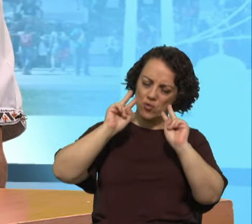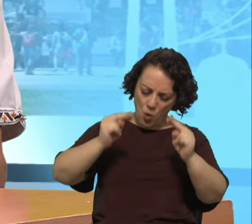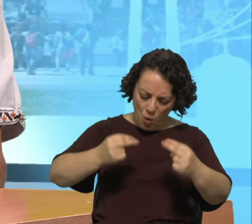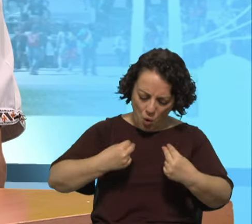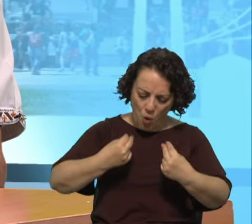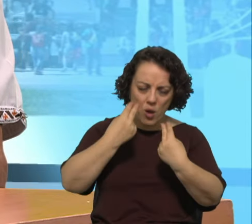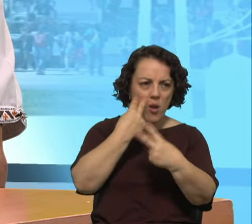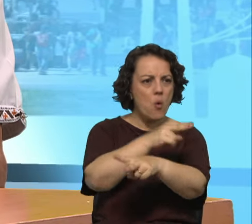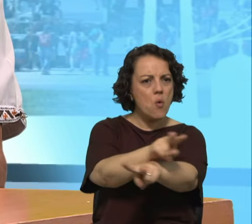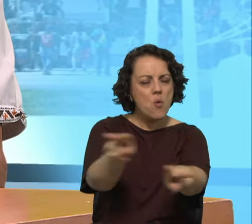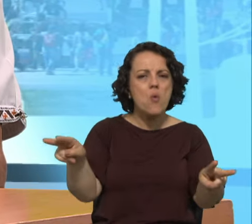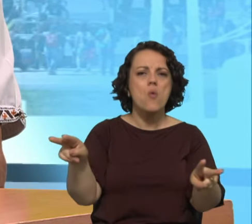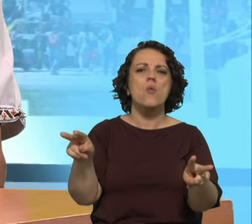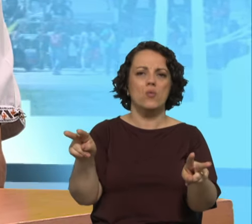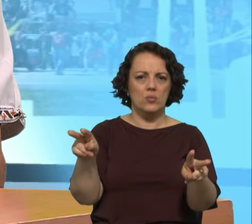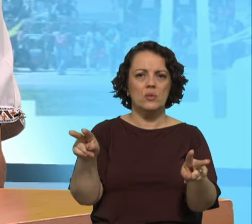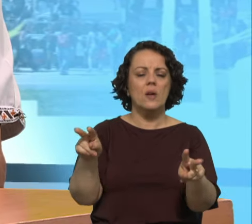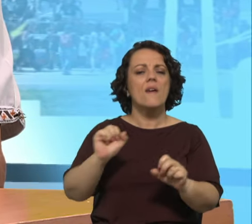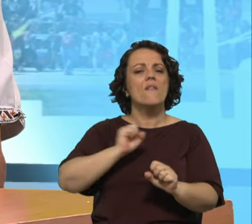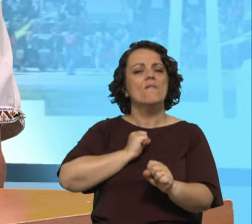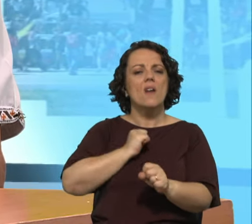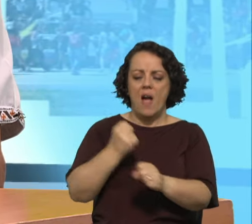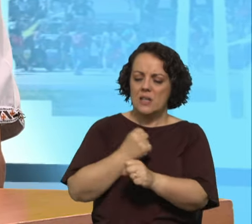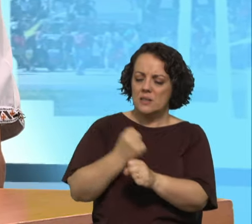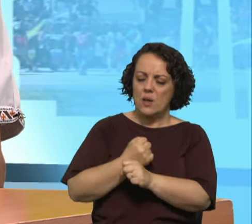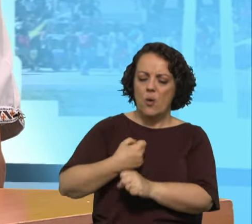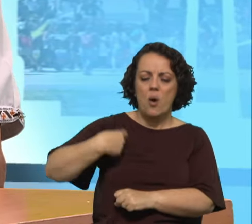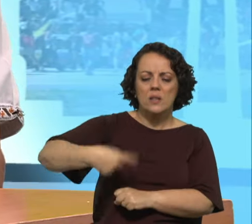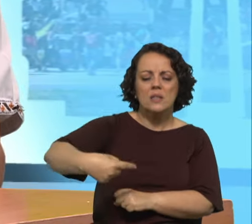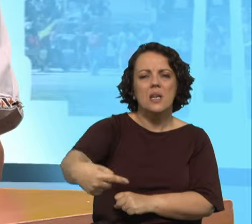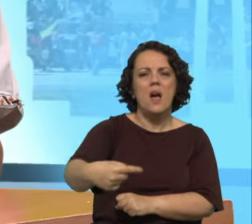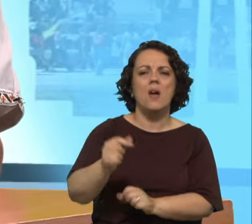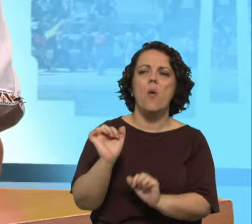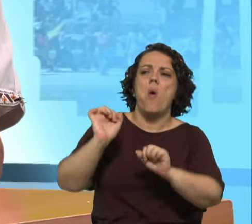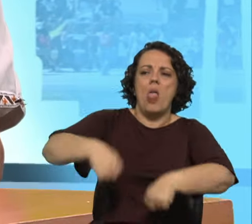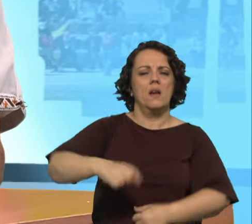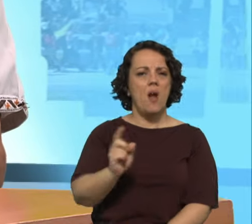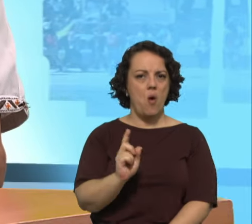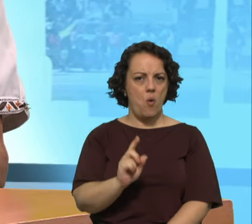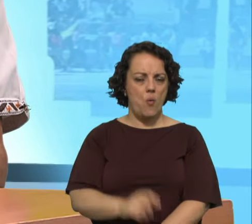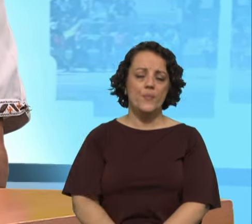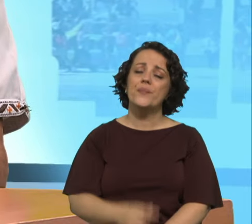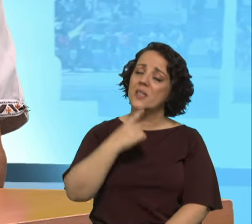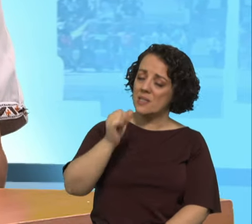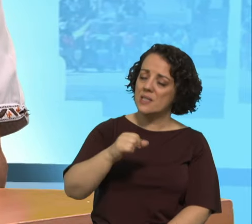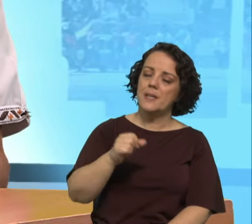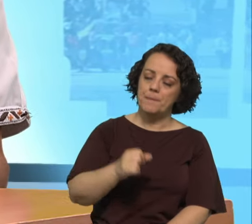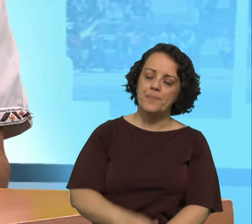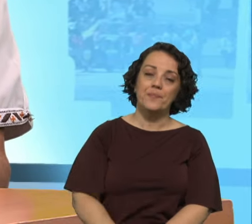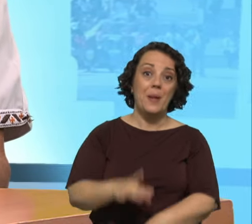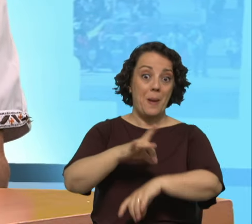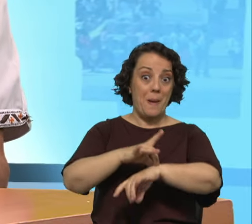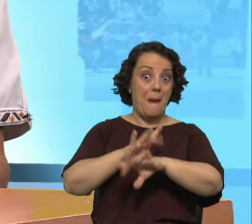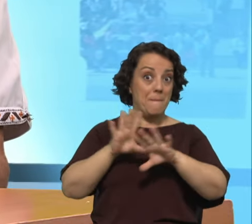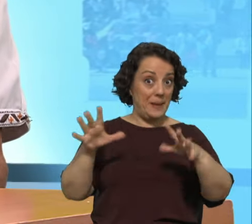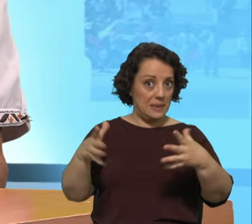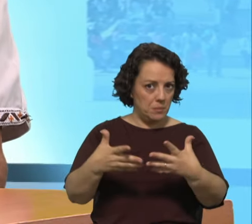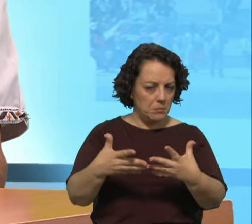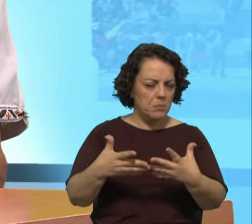de cada um das nossas ações diárias dos nossos projetos diários sim e a pandemia trouxe muitas lições